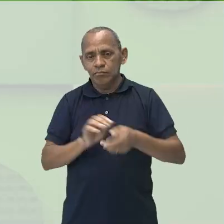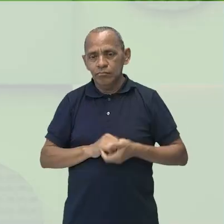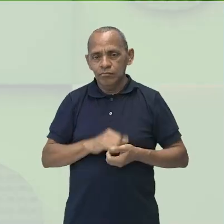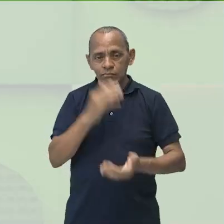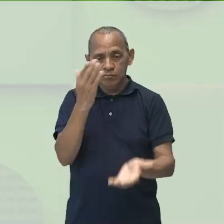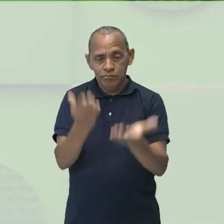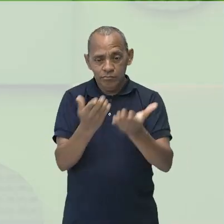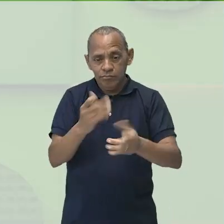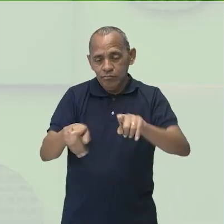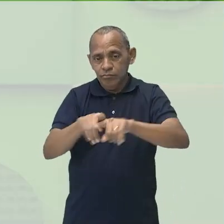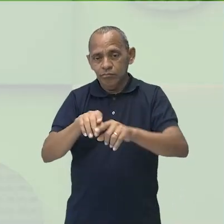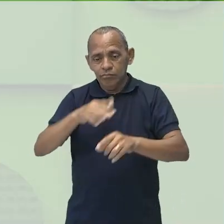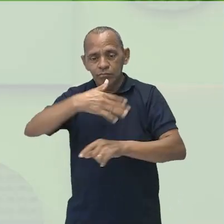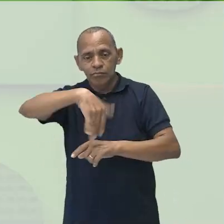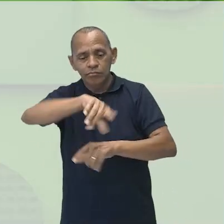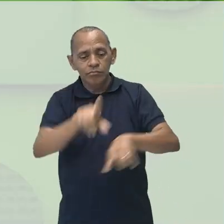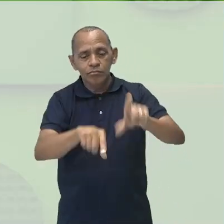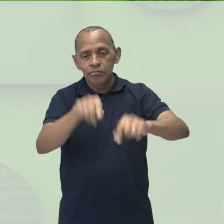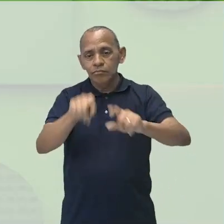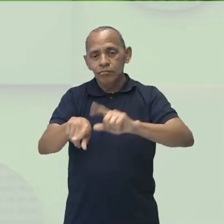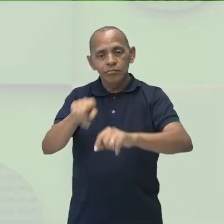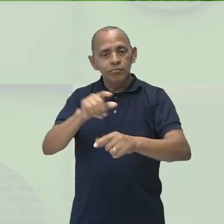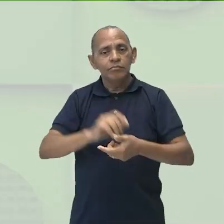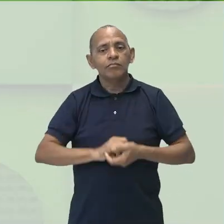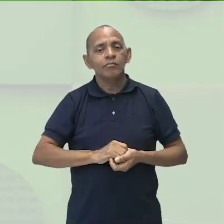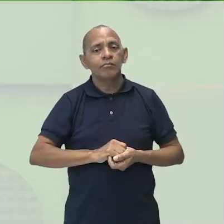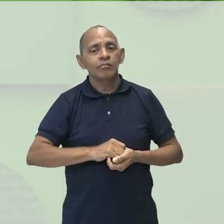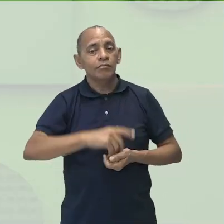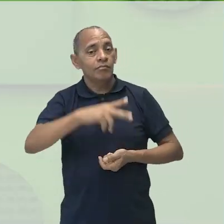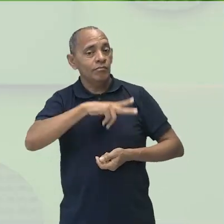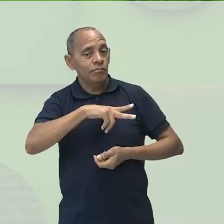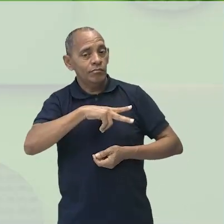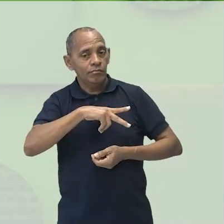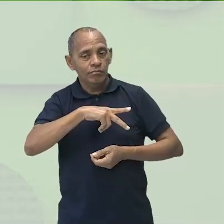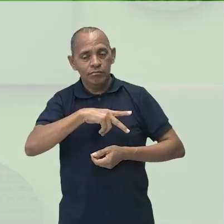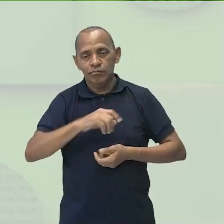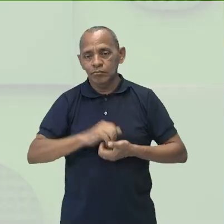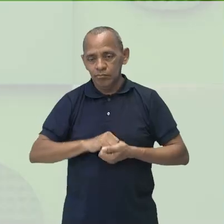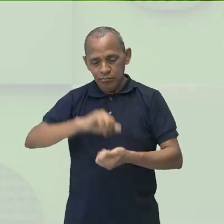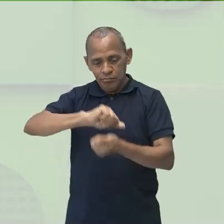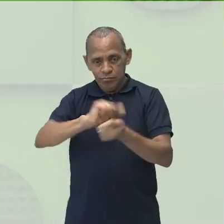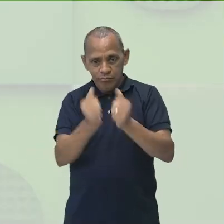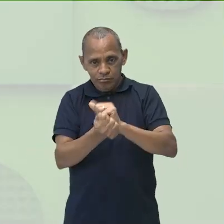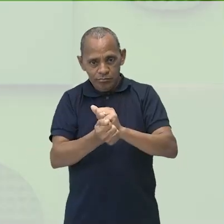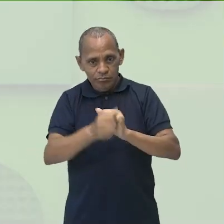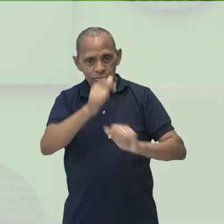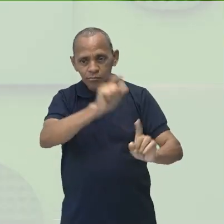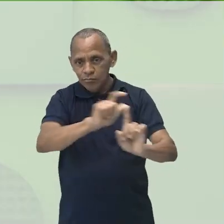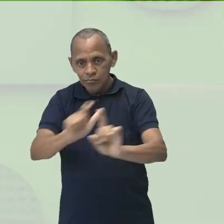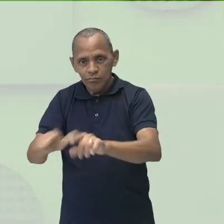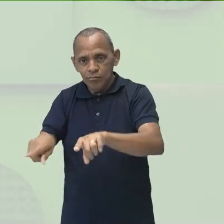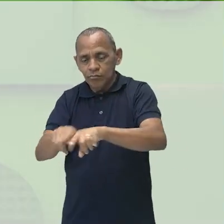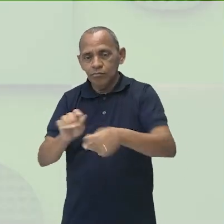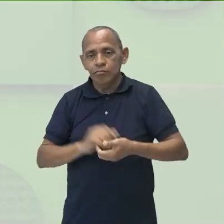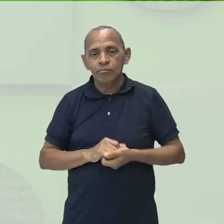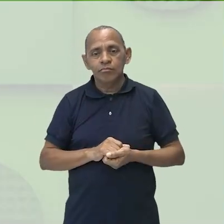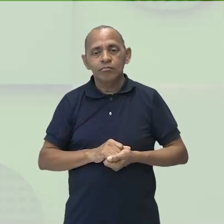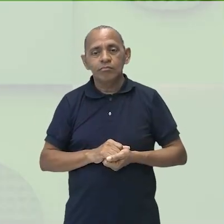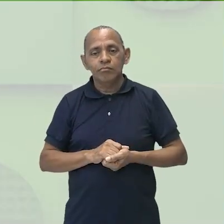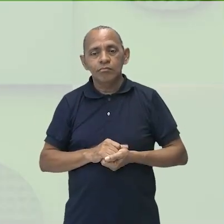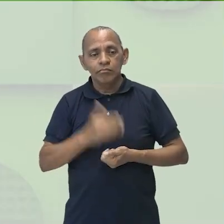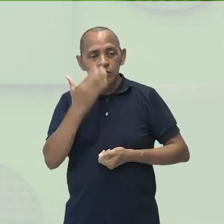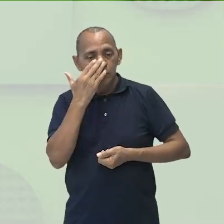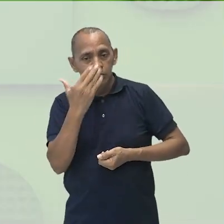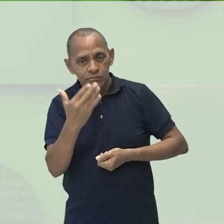que é o meio que vai selecionar os indivíduos que são mais aptos. Diante dessa seleção natural, aqueles que